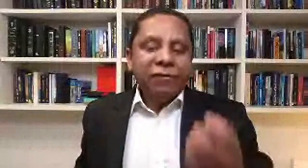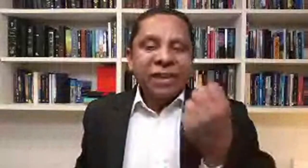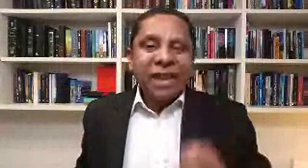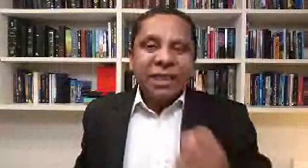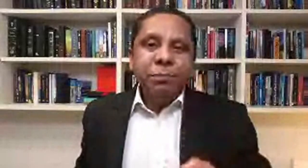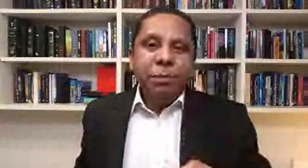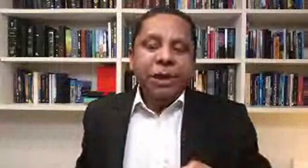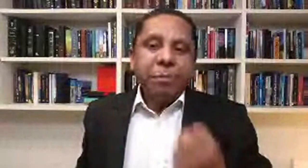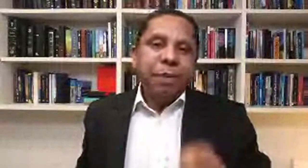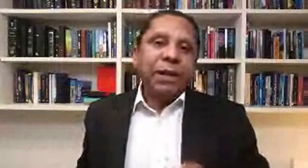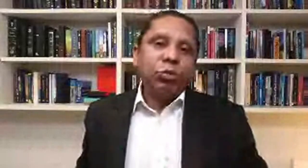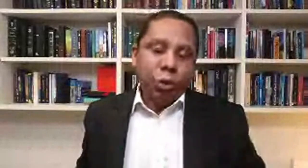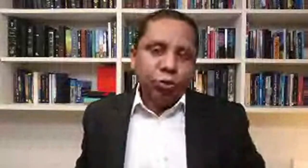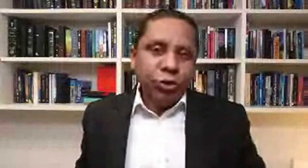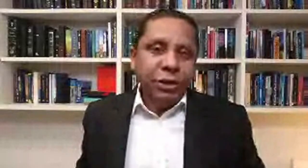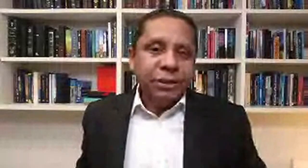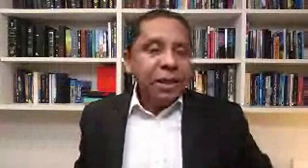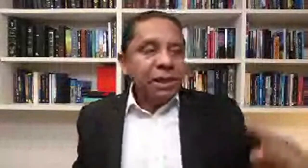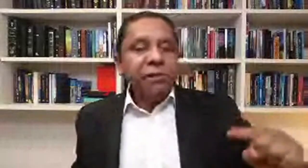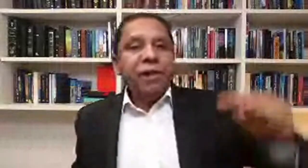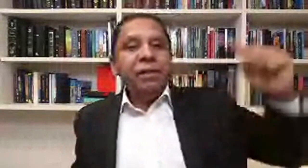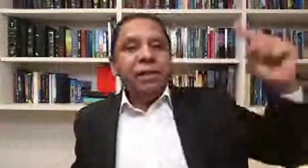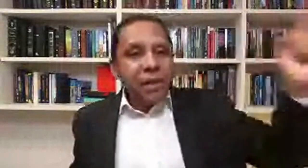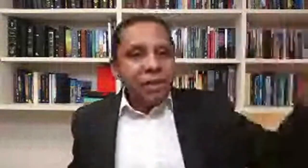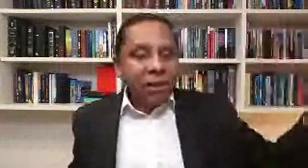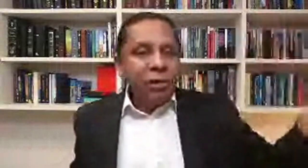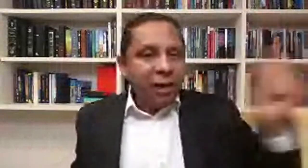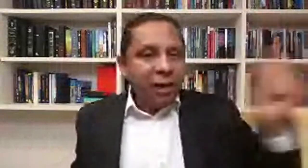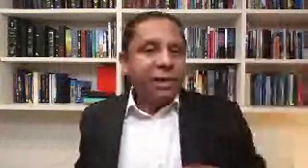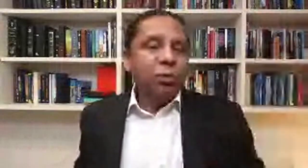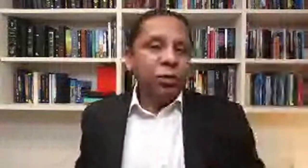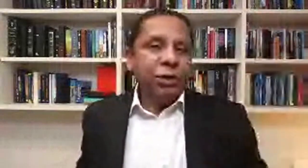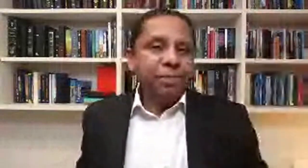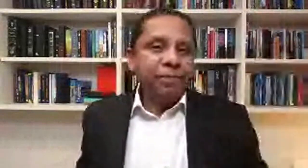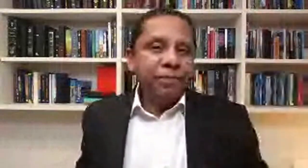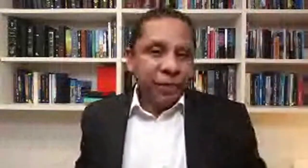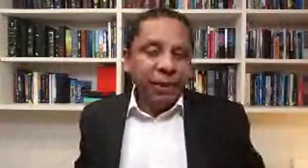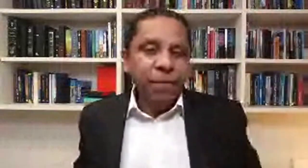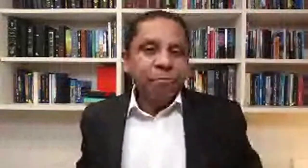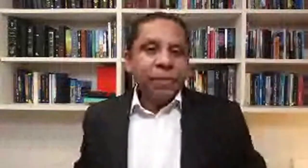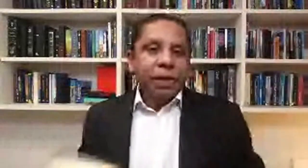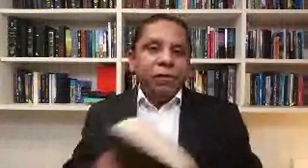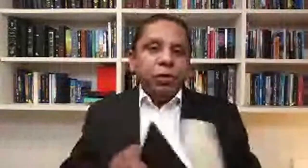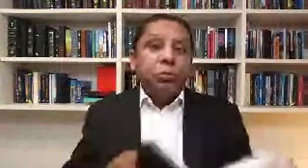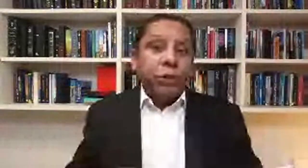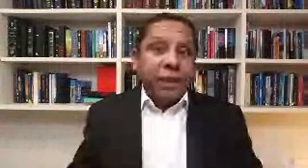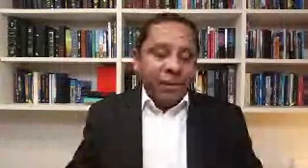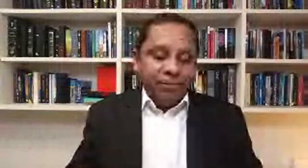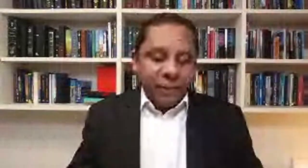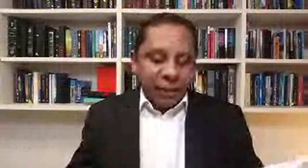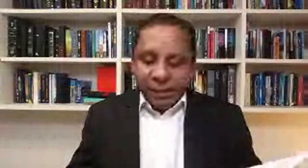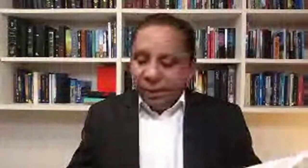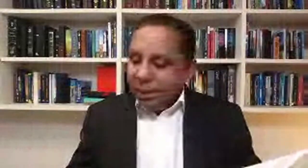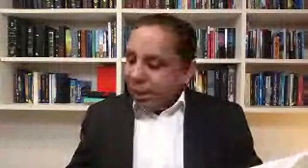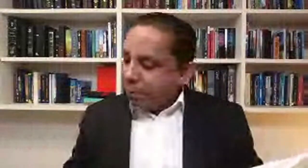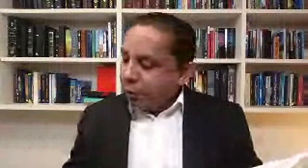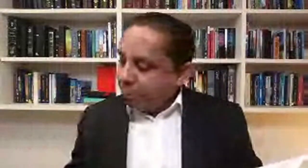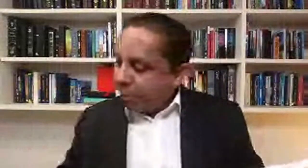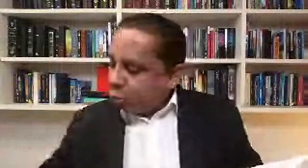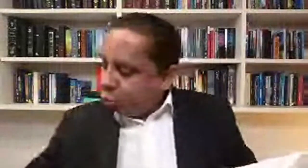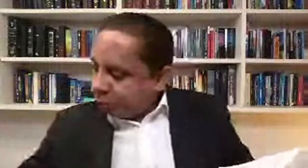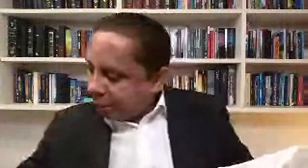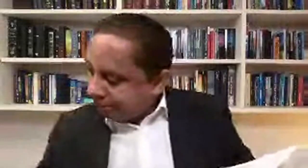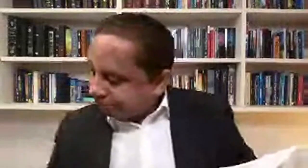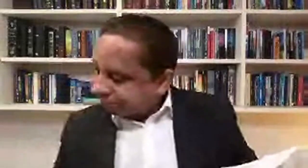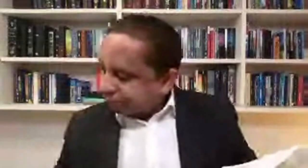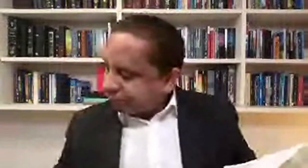bíblica, a verdade bíblica para os nossos dias, que vem desde Adão e Eva até hoje. Entendeu? Eu vou te mostrar aqui, respondendo